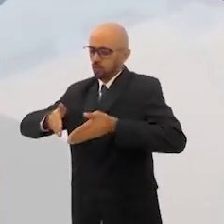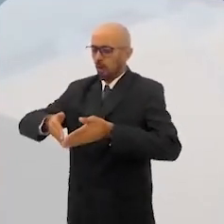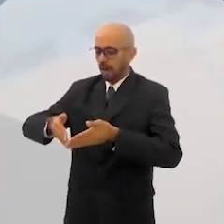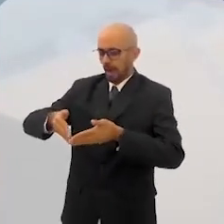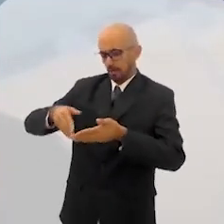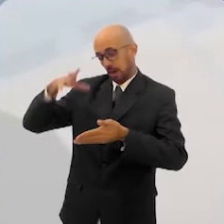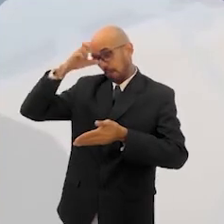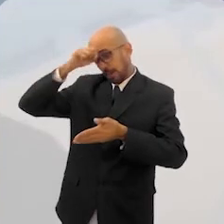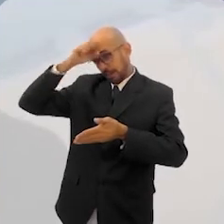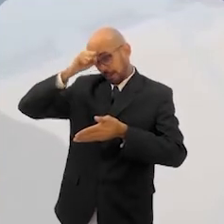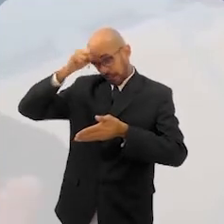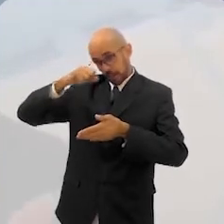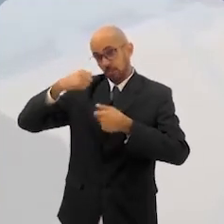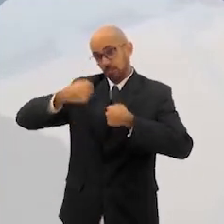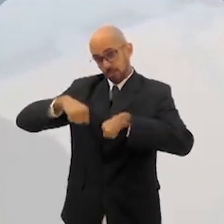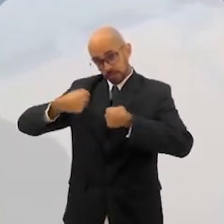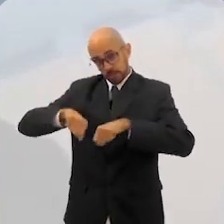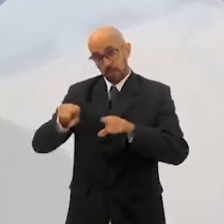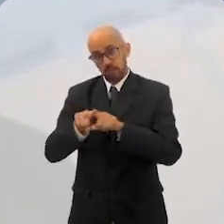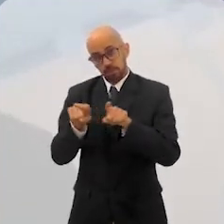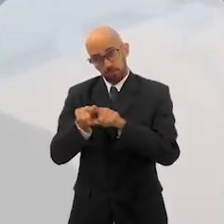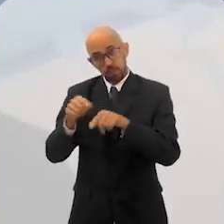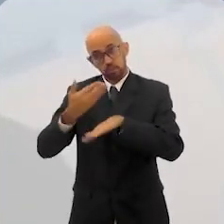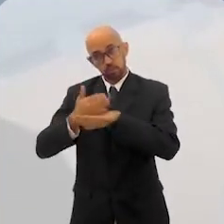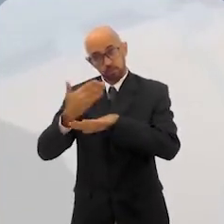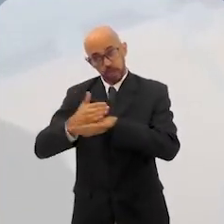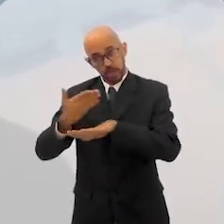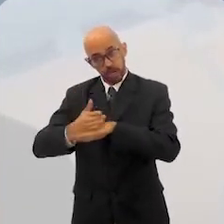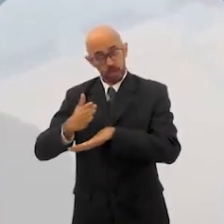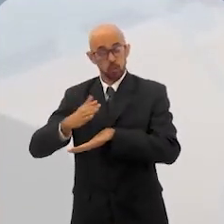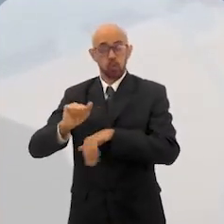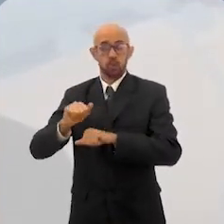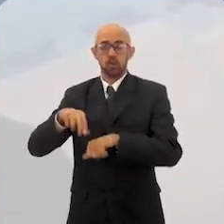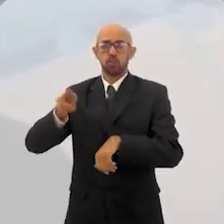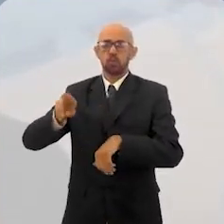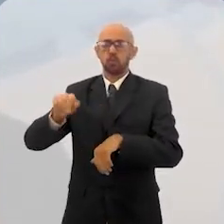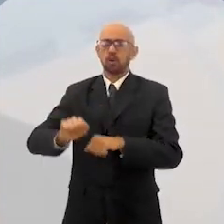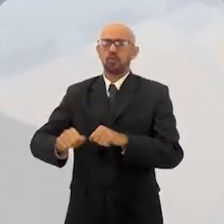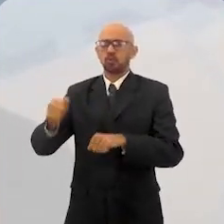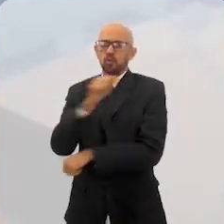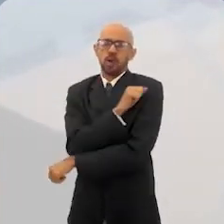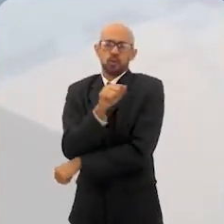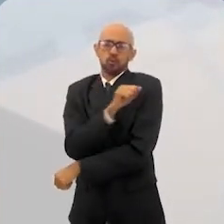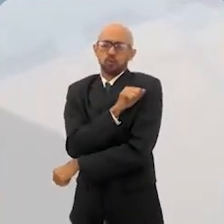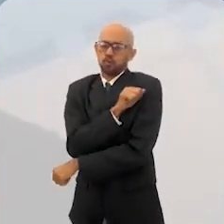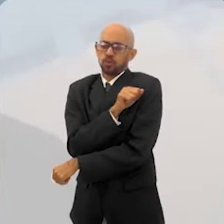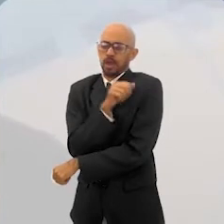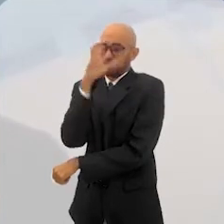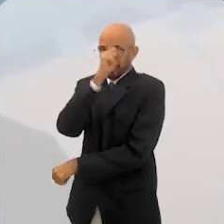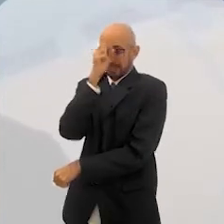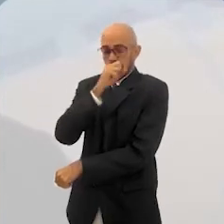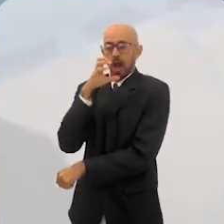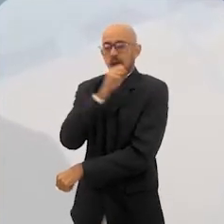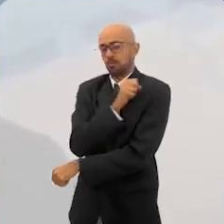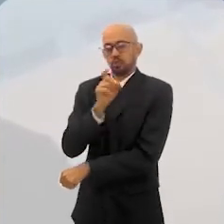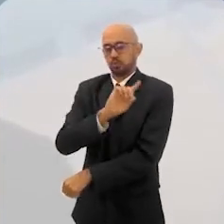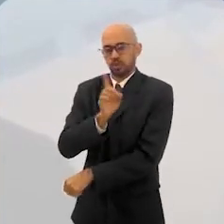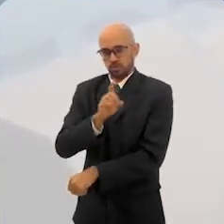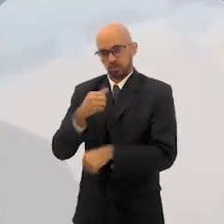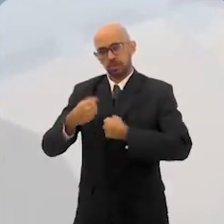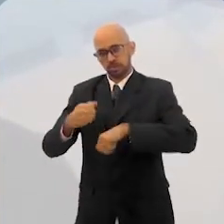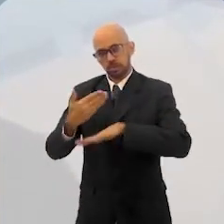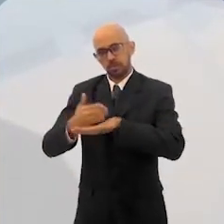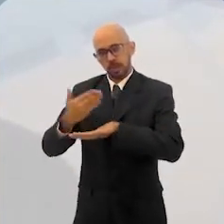para aprender, né? Eu precisava de um treino. Eu nunca fui um aluno que pegava as coisas tão rápido, né? Eu precisava